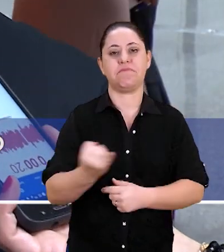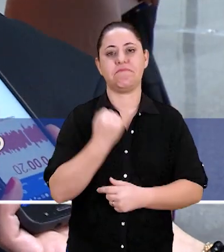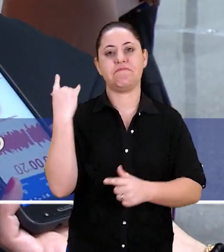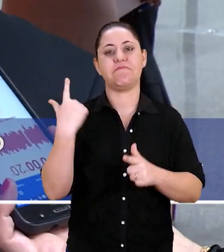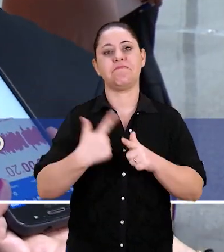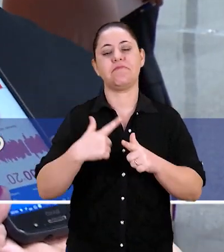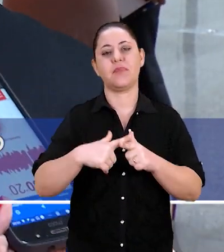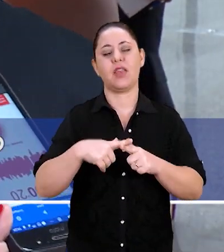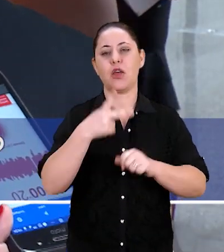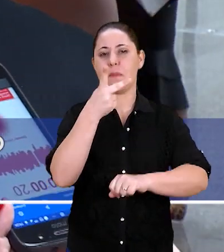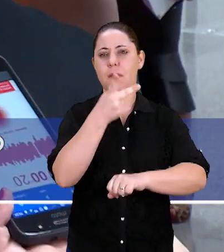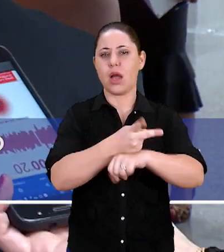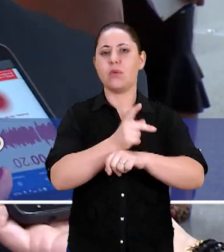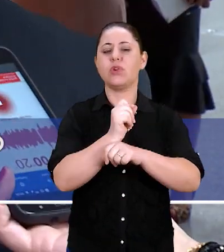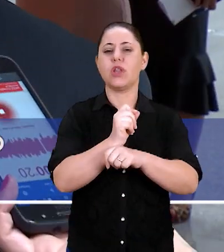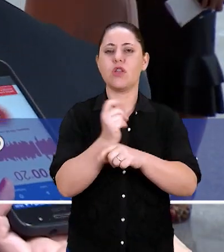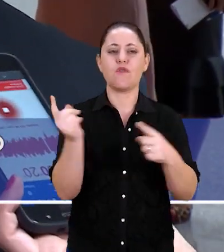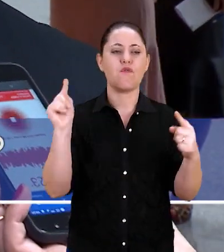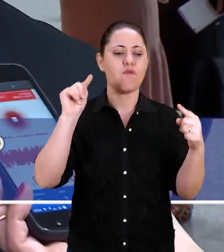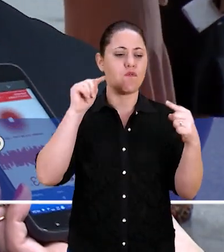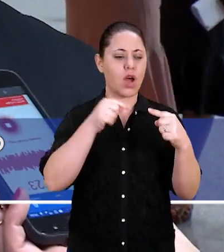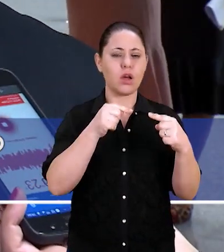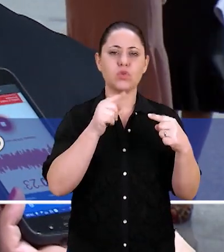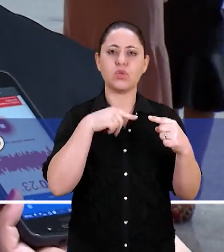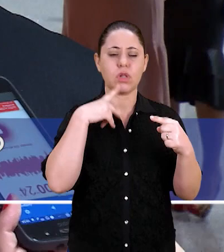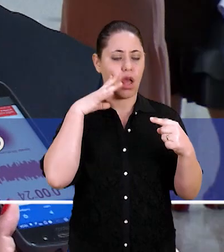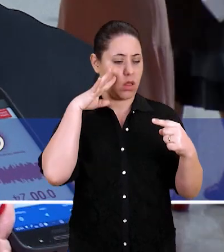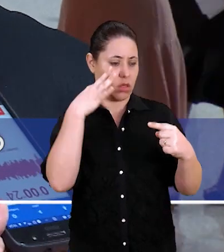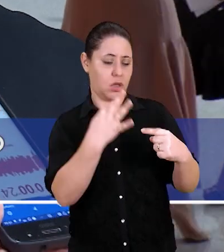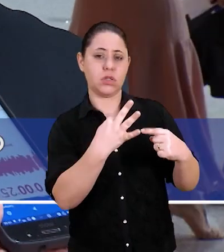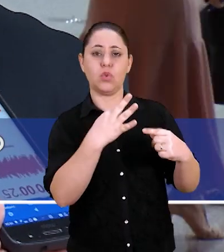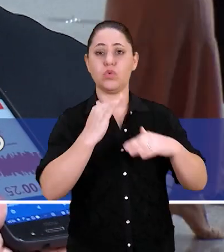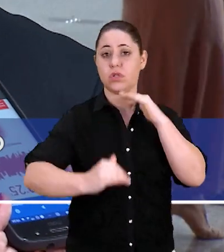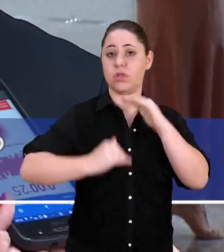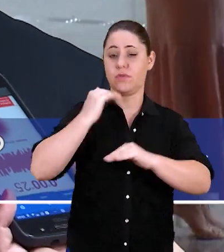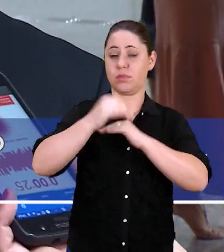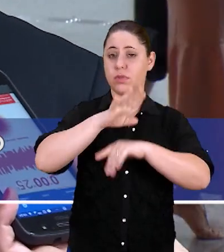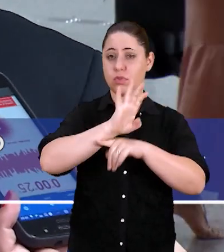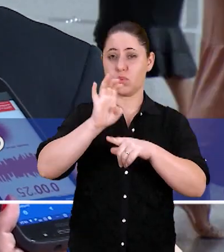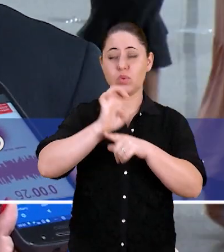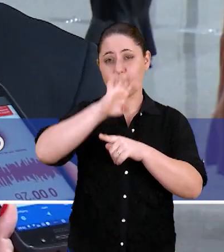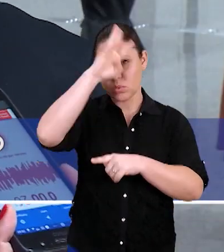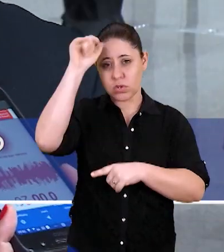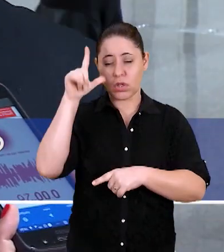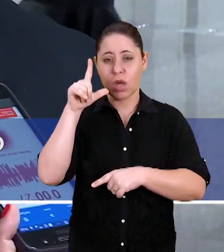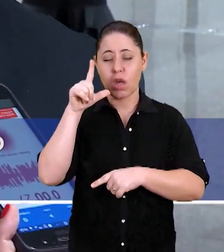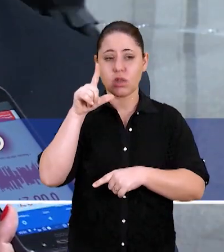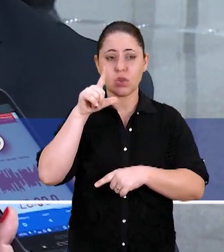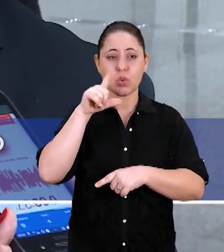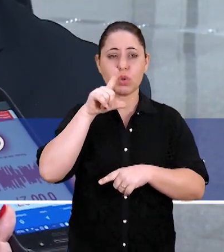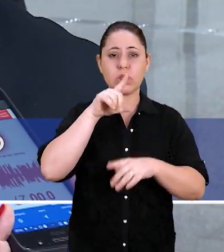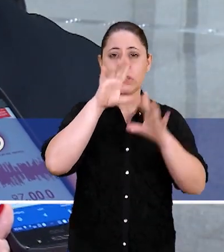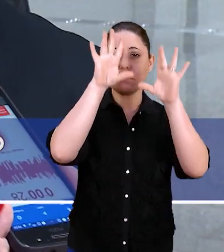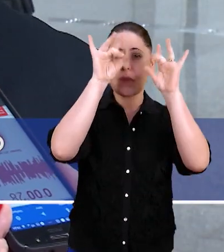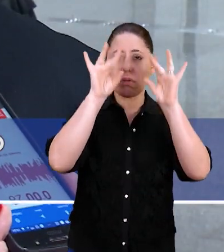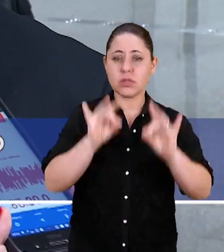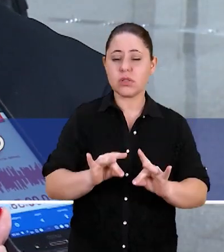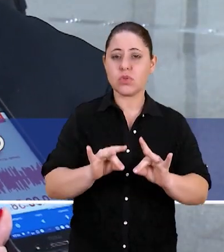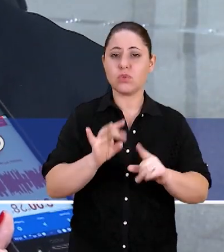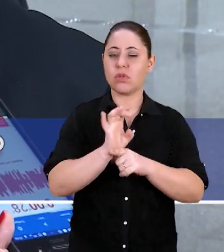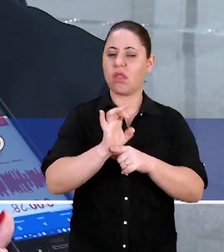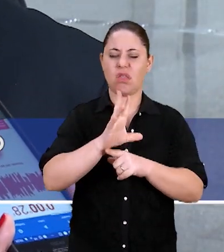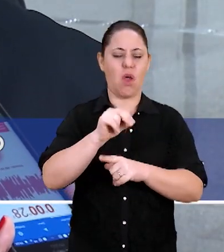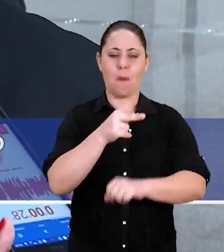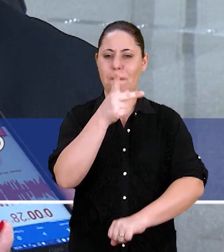muito importante. Por quê? Porque é um prêmio que vai voltar a sua atenção para o desenvolvimento do estado, para as peculiaridades do